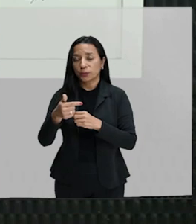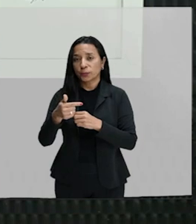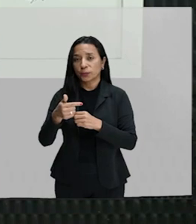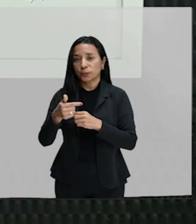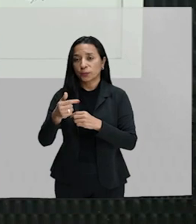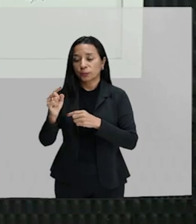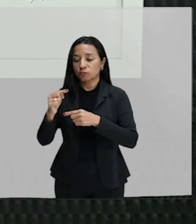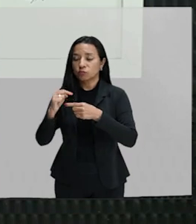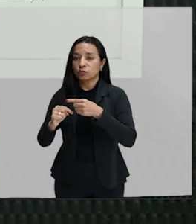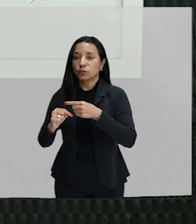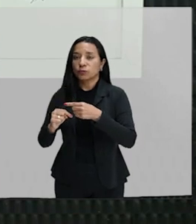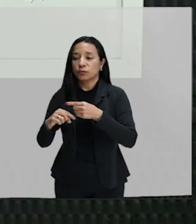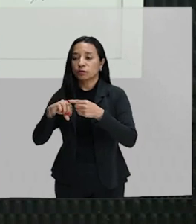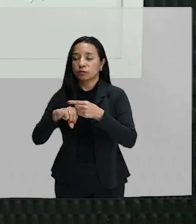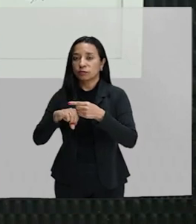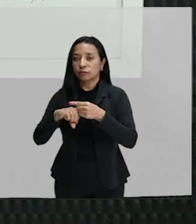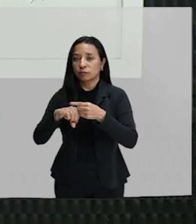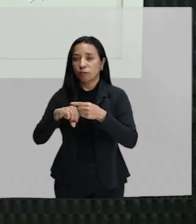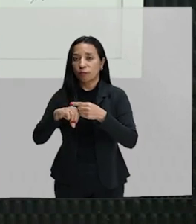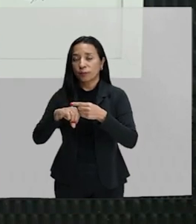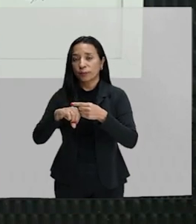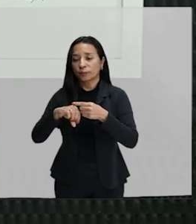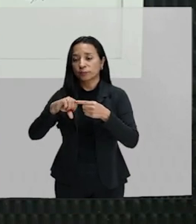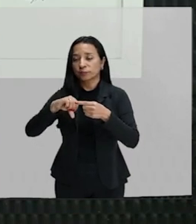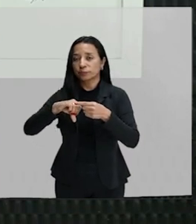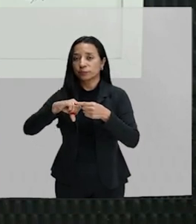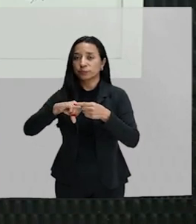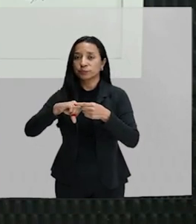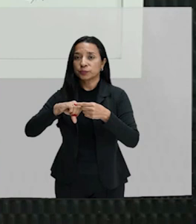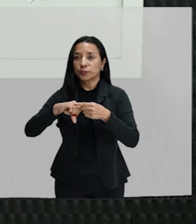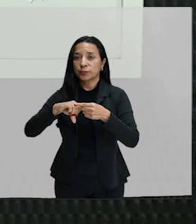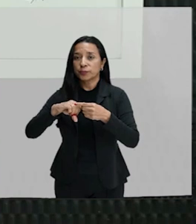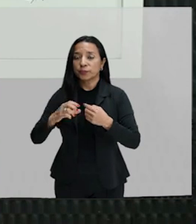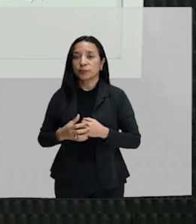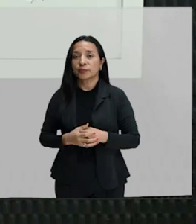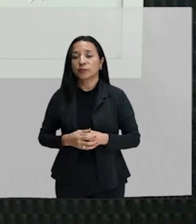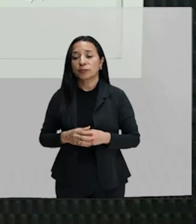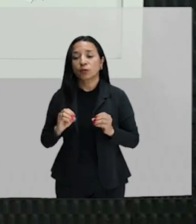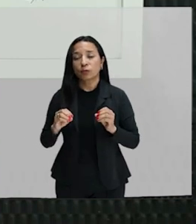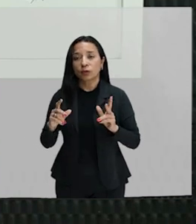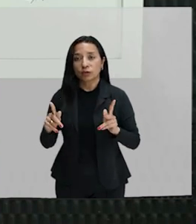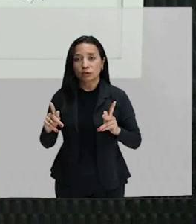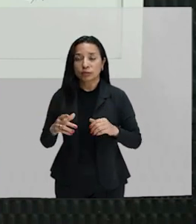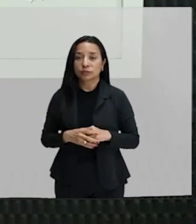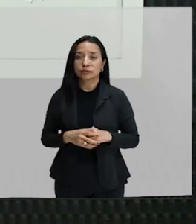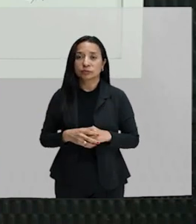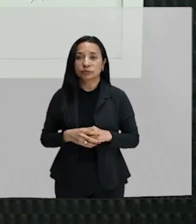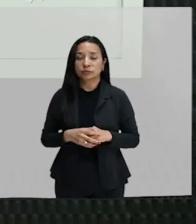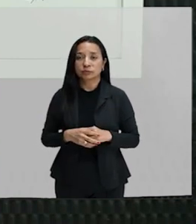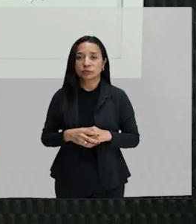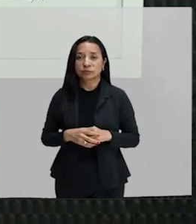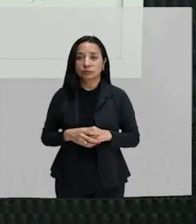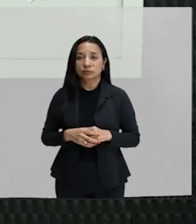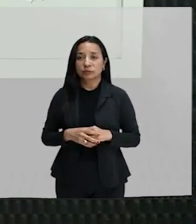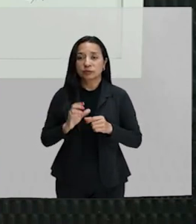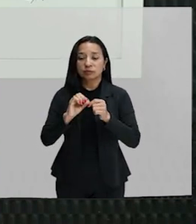32 sobre 9 pronto OK então aqui ó